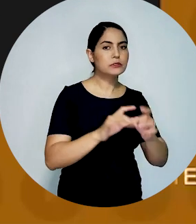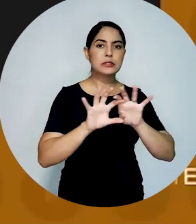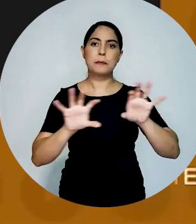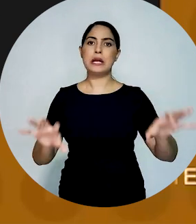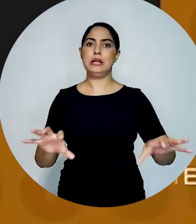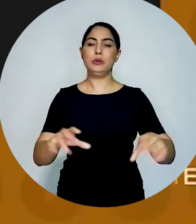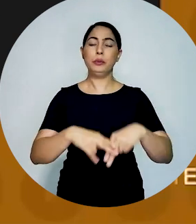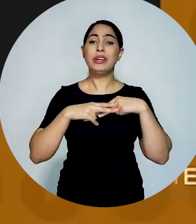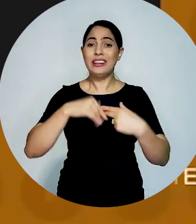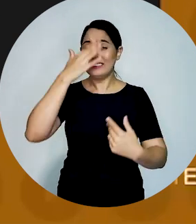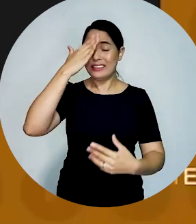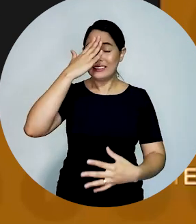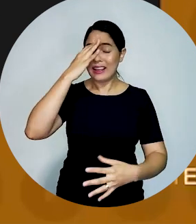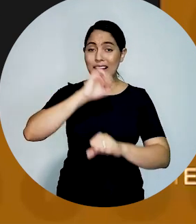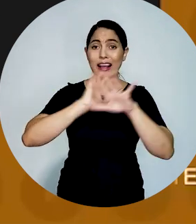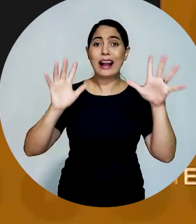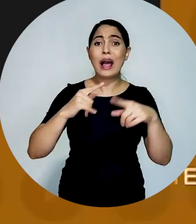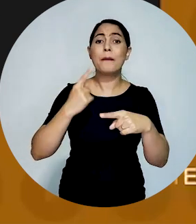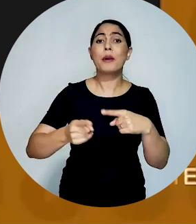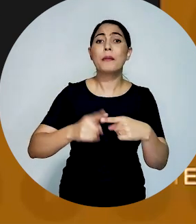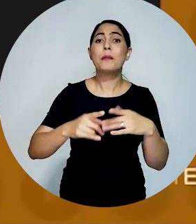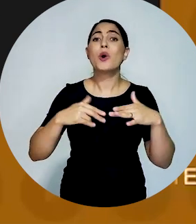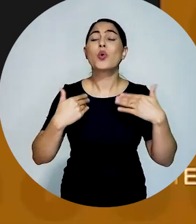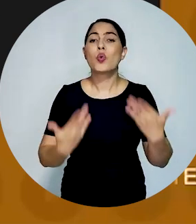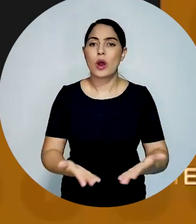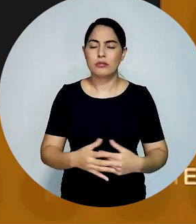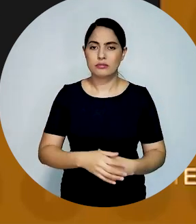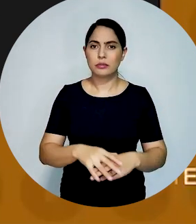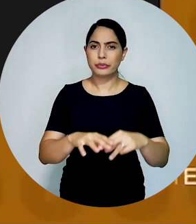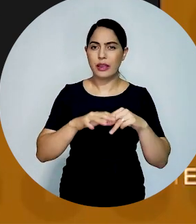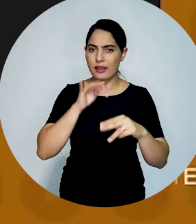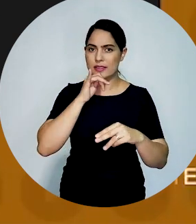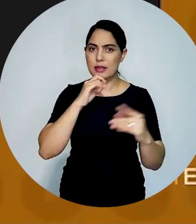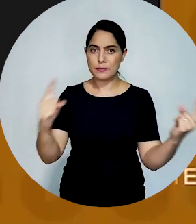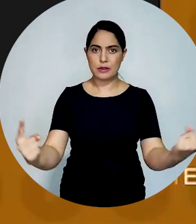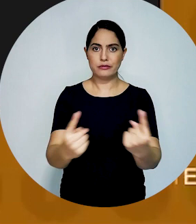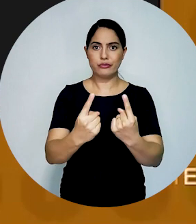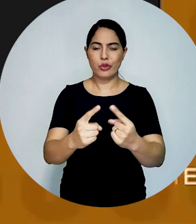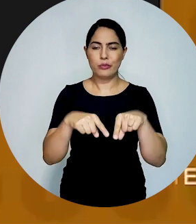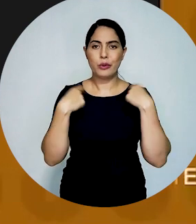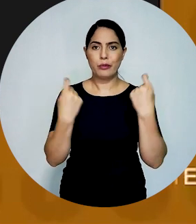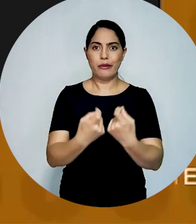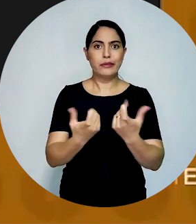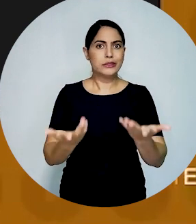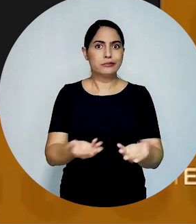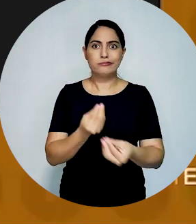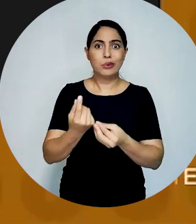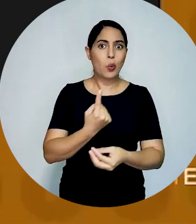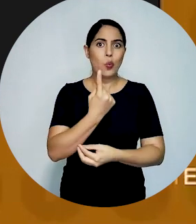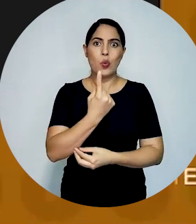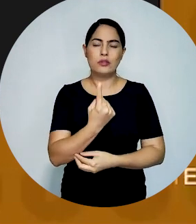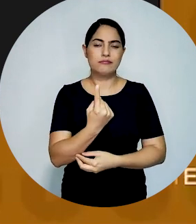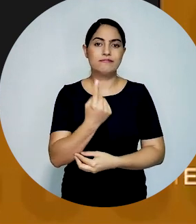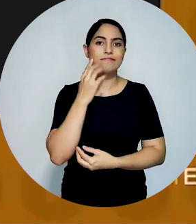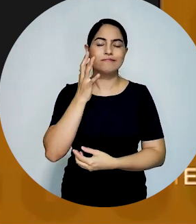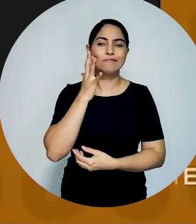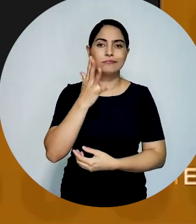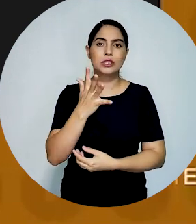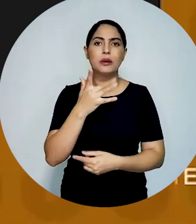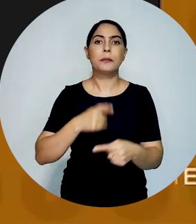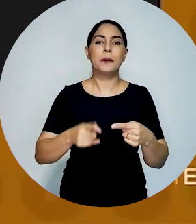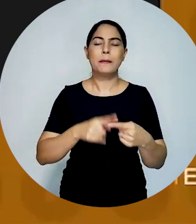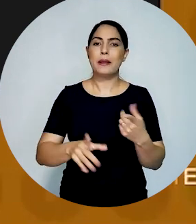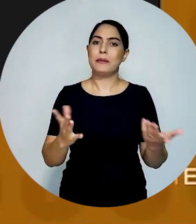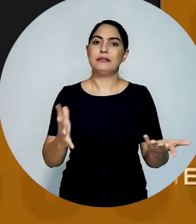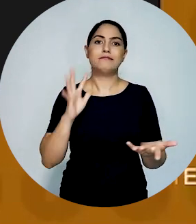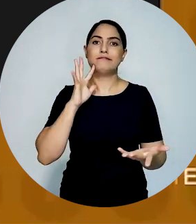problema real que está sendo colocado na mesa, e não o problema que, em tese, o casal apresenta.